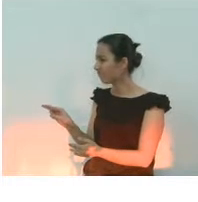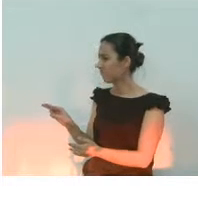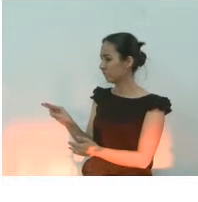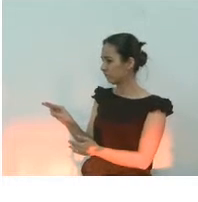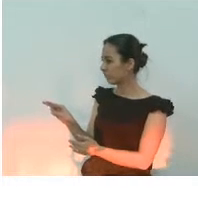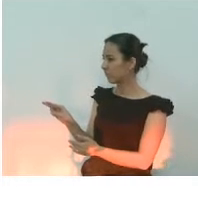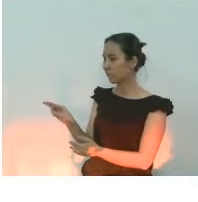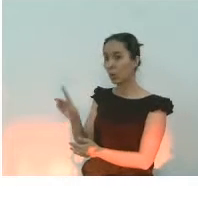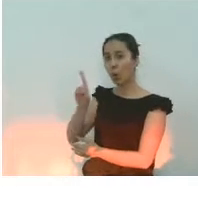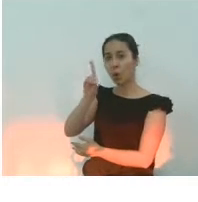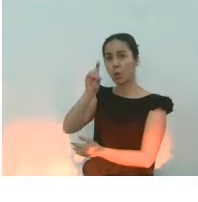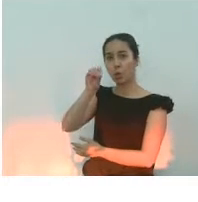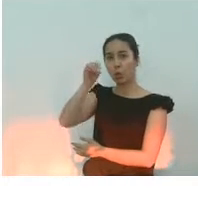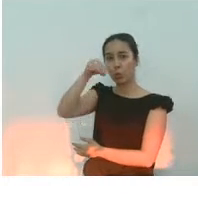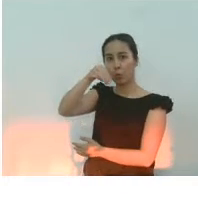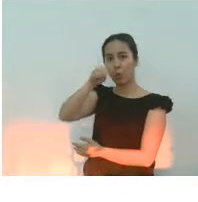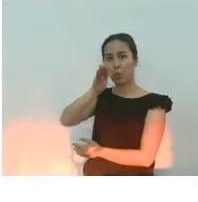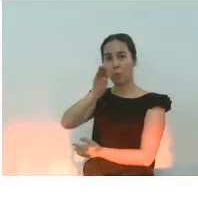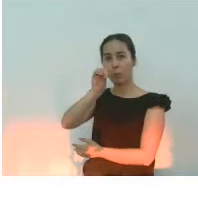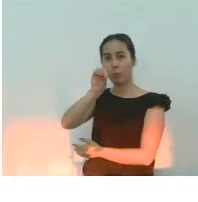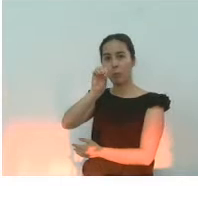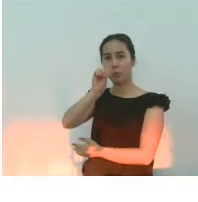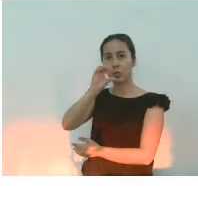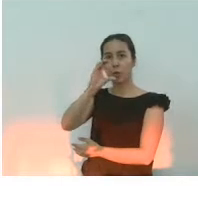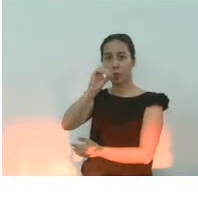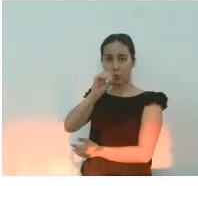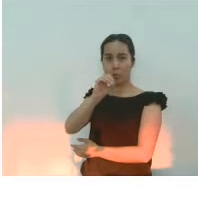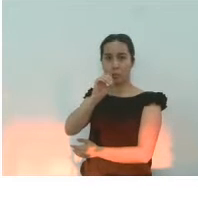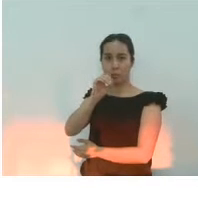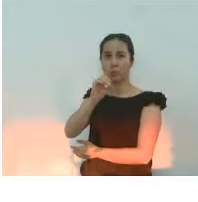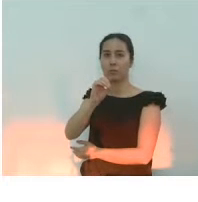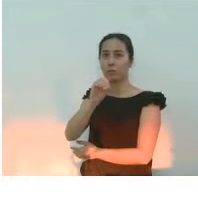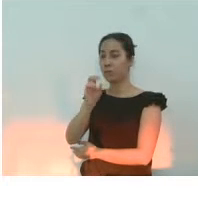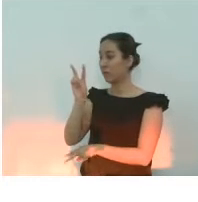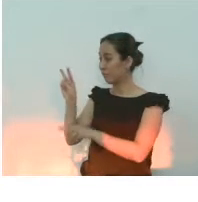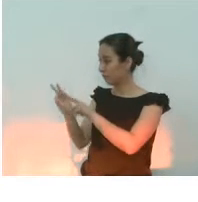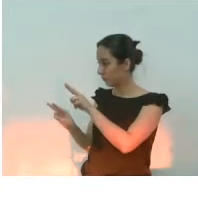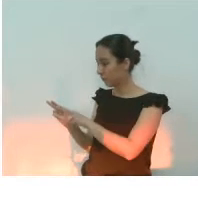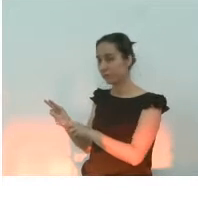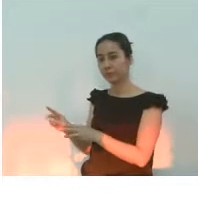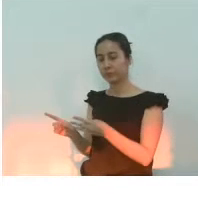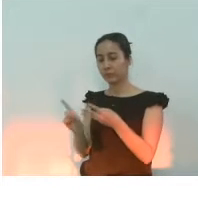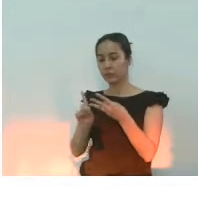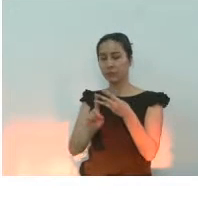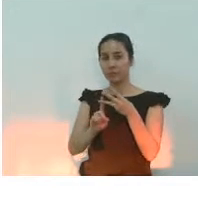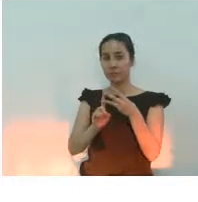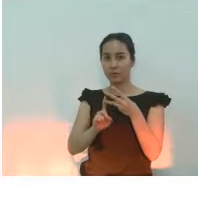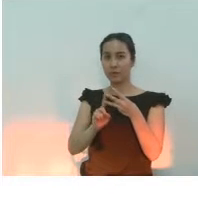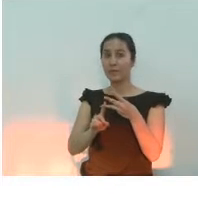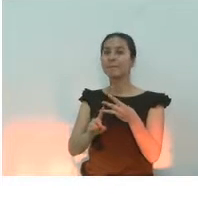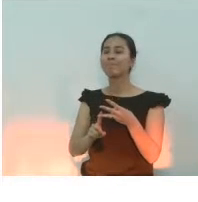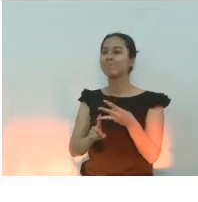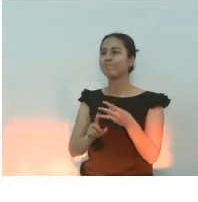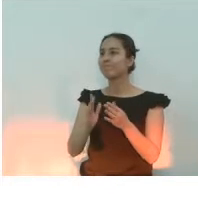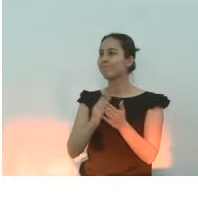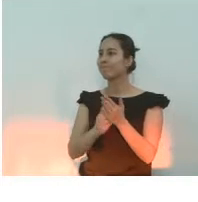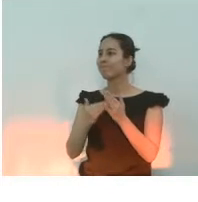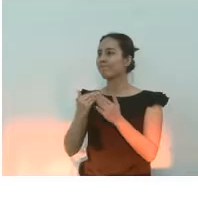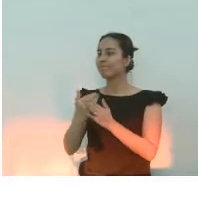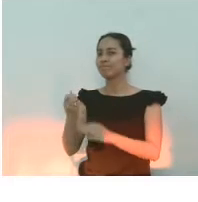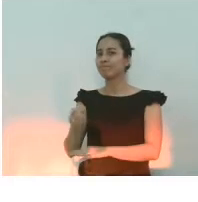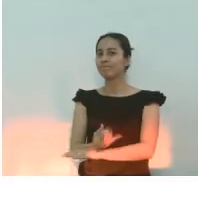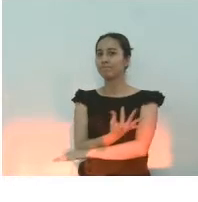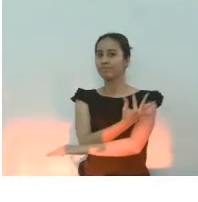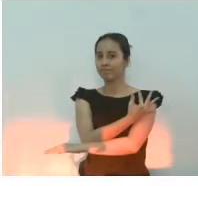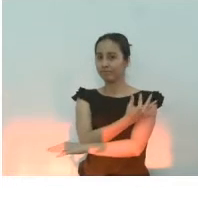dom bosco chega a desafiar o papa o seu propósito e o terceiro é o mais emocionante de todos e giuseppe